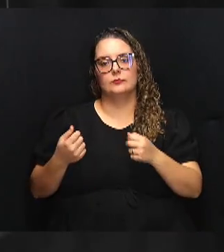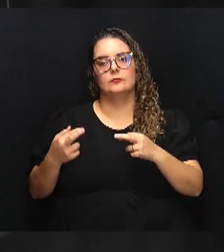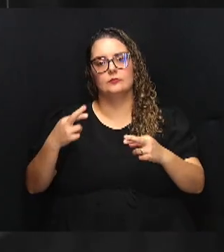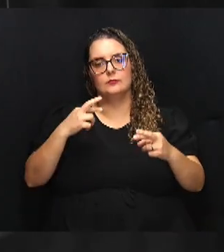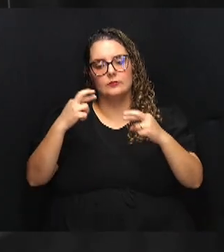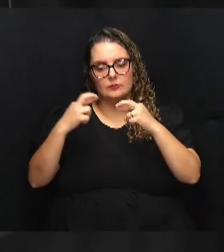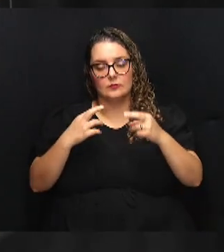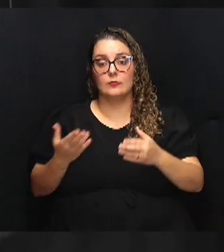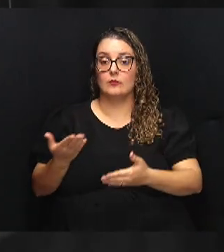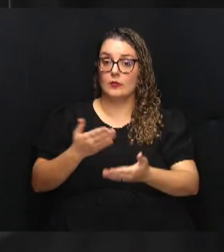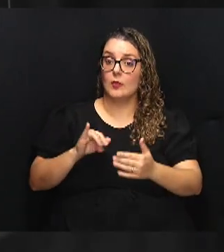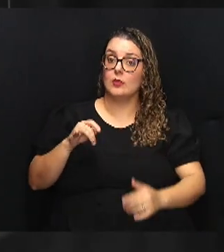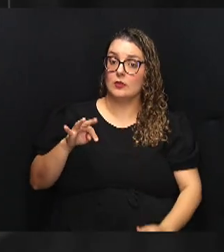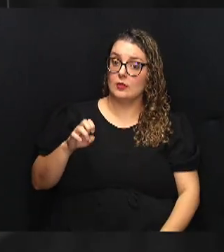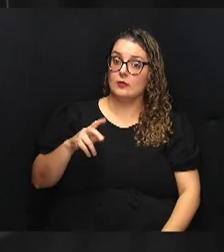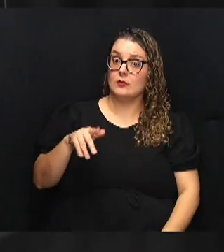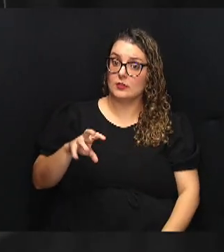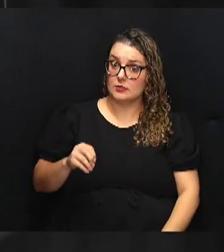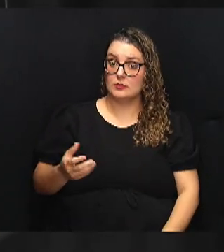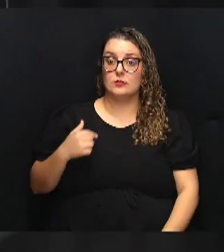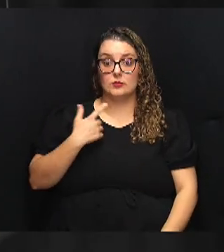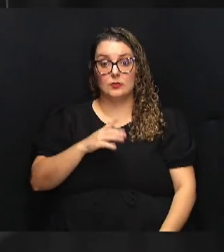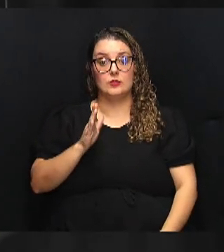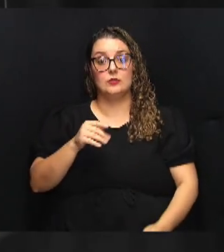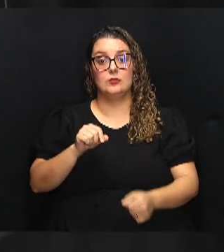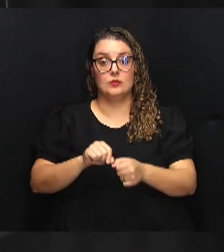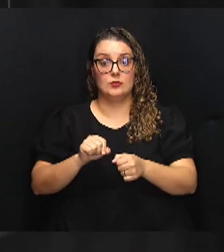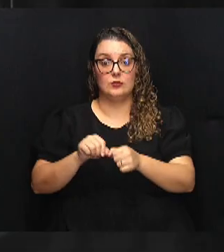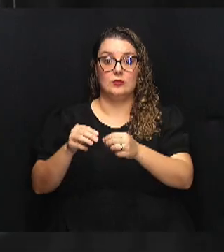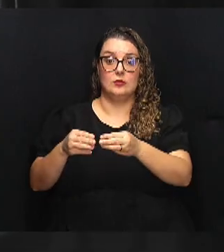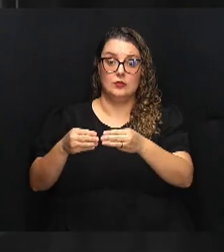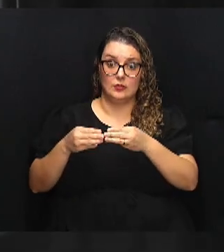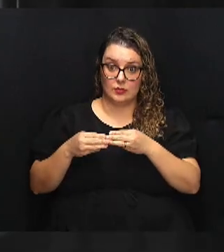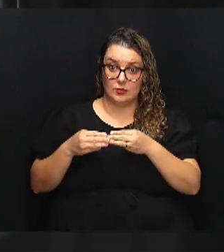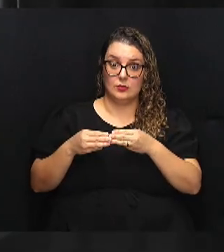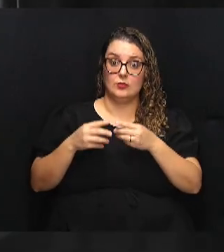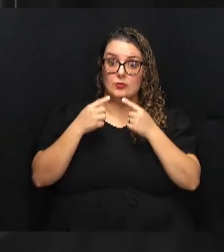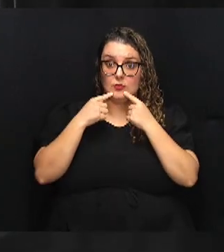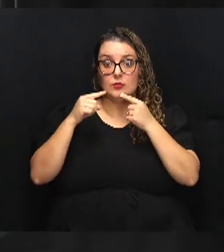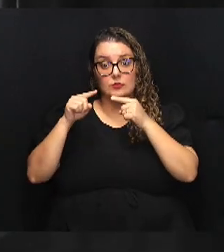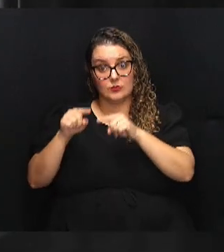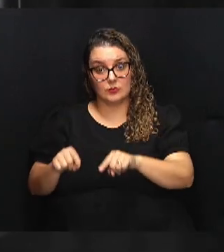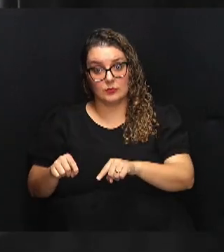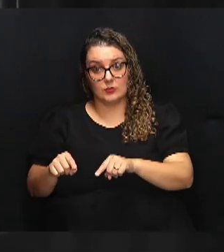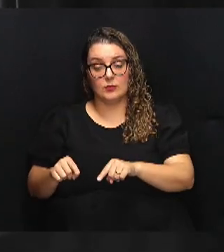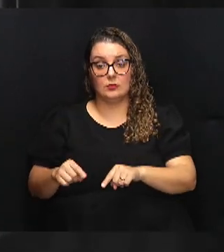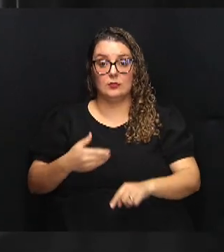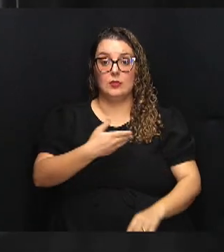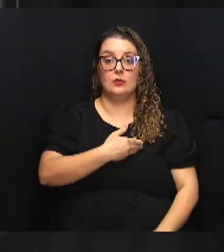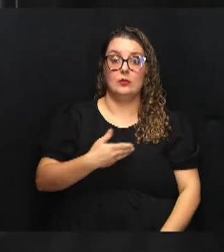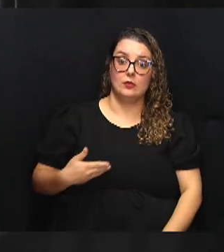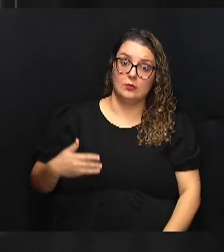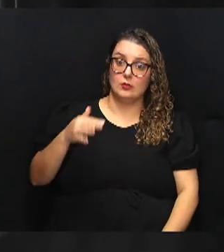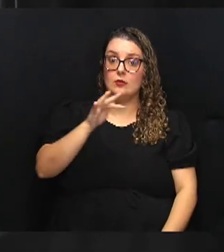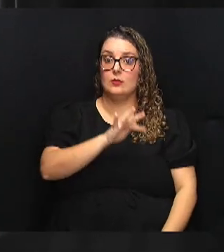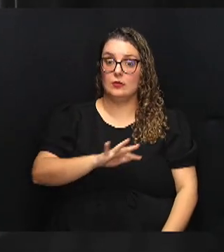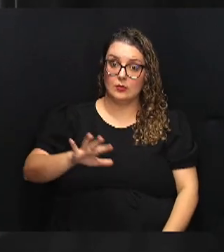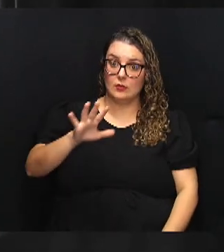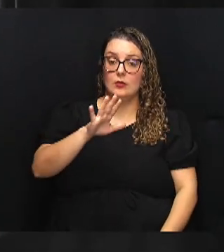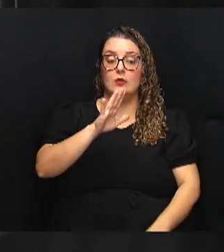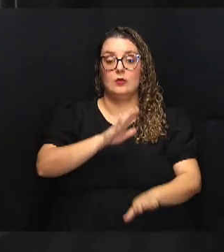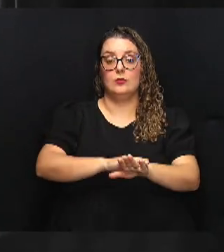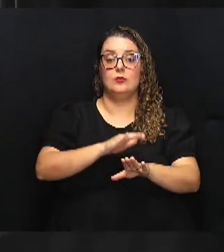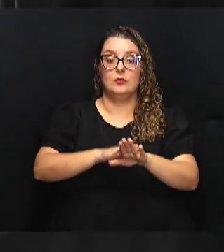intervenção urgente, né? Nós até já fizemos uma moção de repúdio, né, para que o governo federal haja e tem que